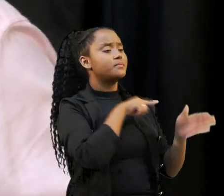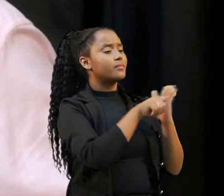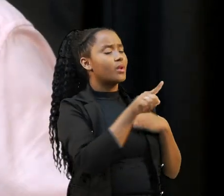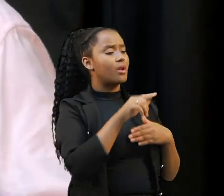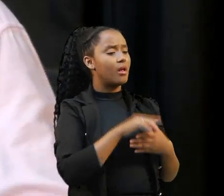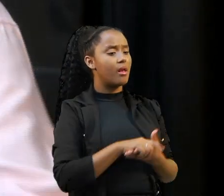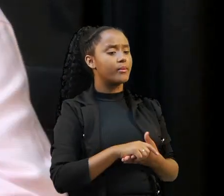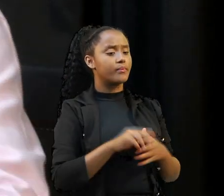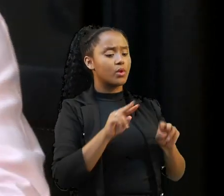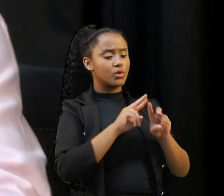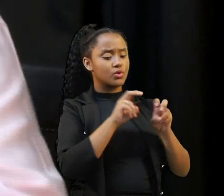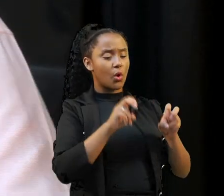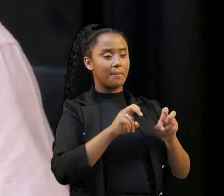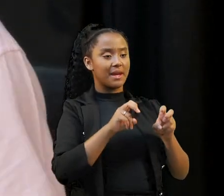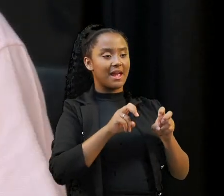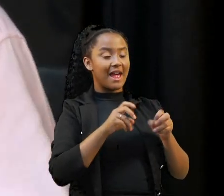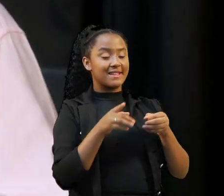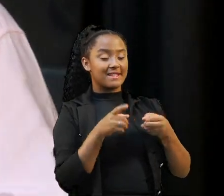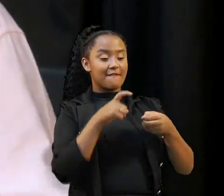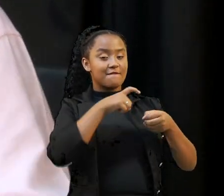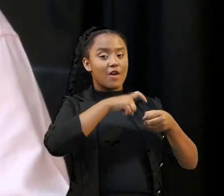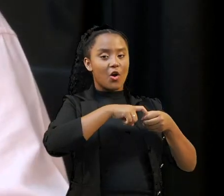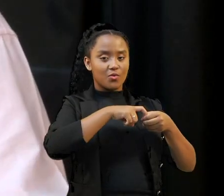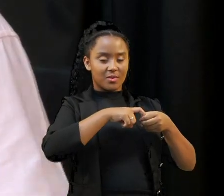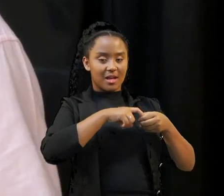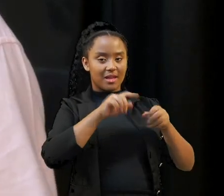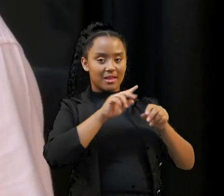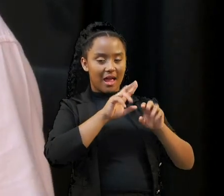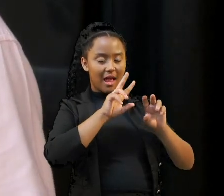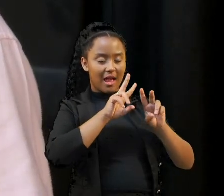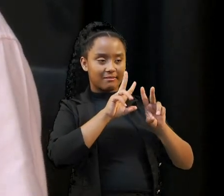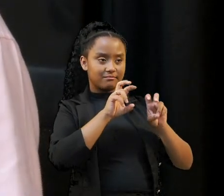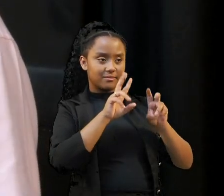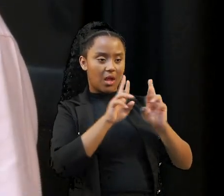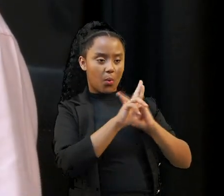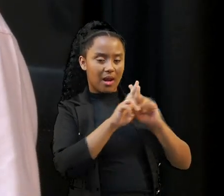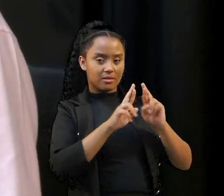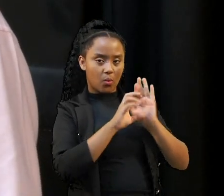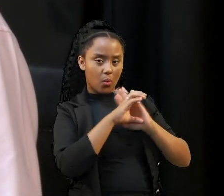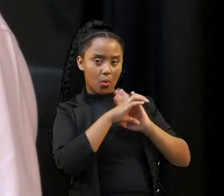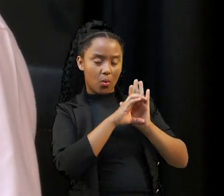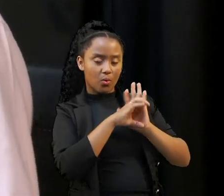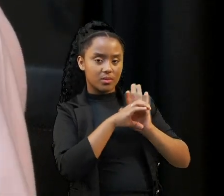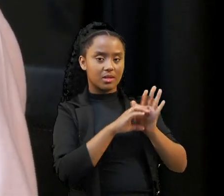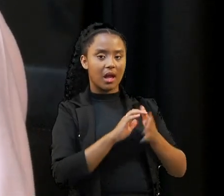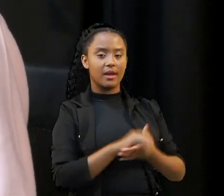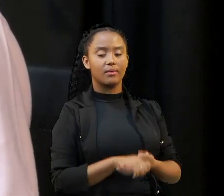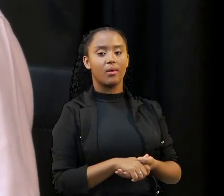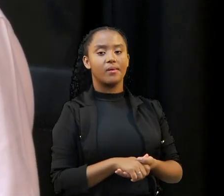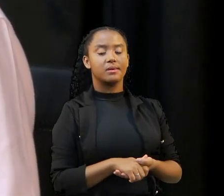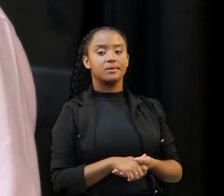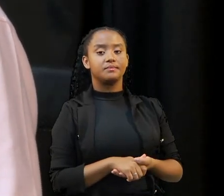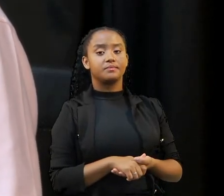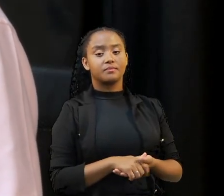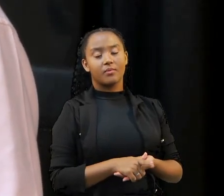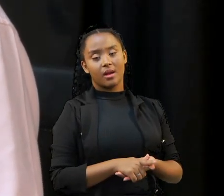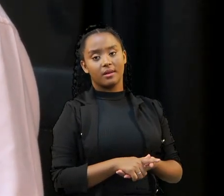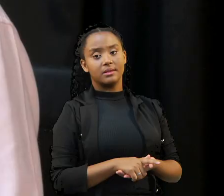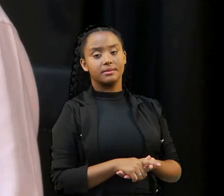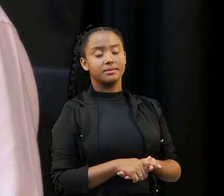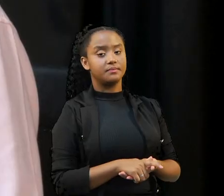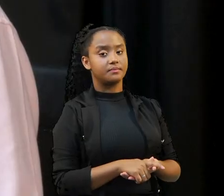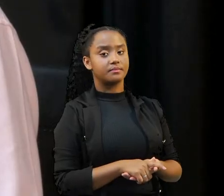já abarca esse conceito que é trazido aqui para nós hoje, que é um conceito que eu acho